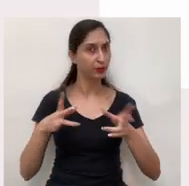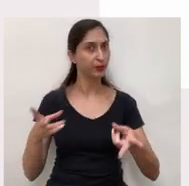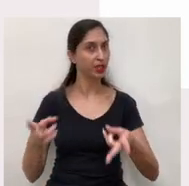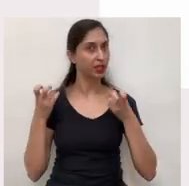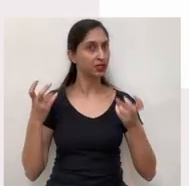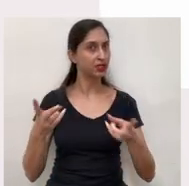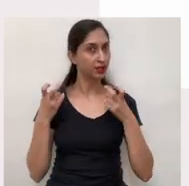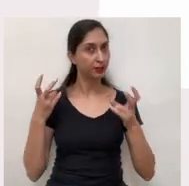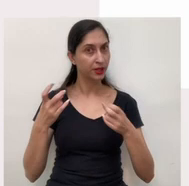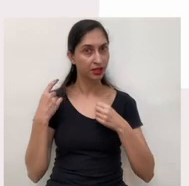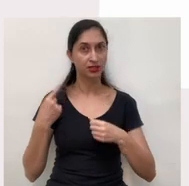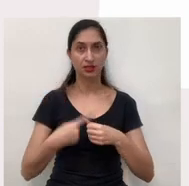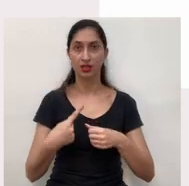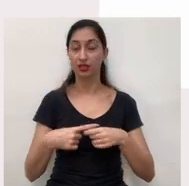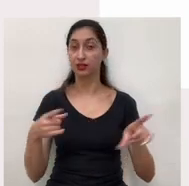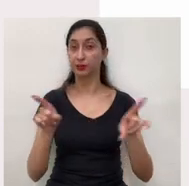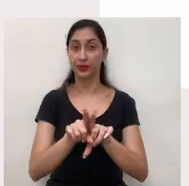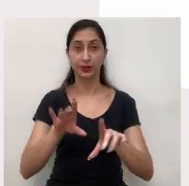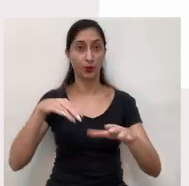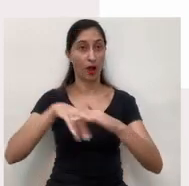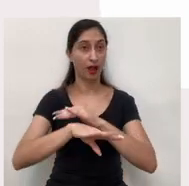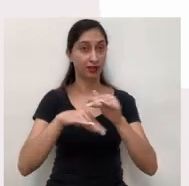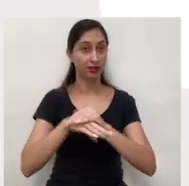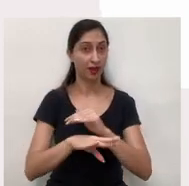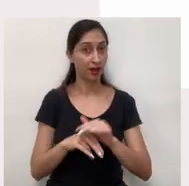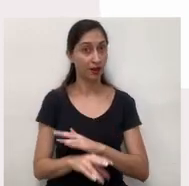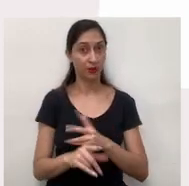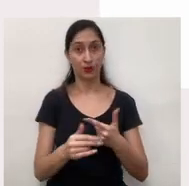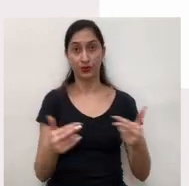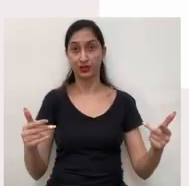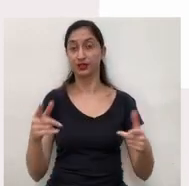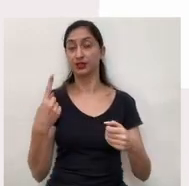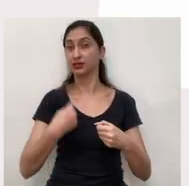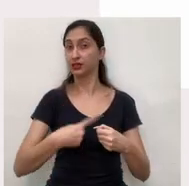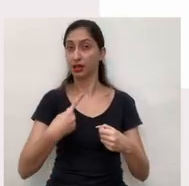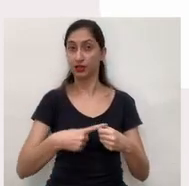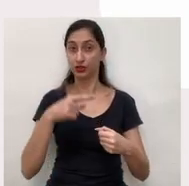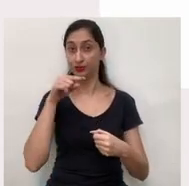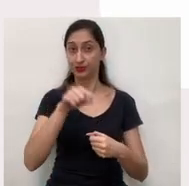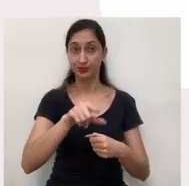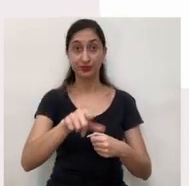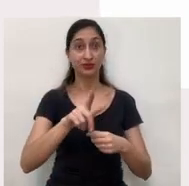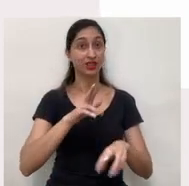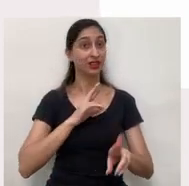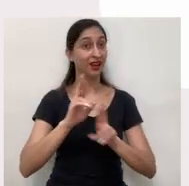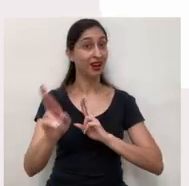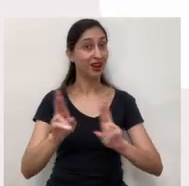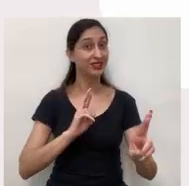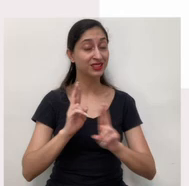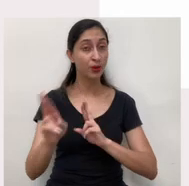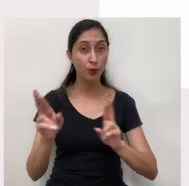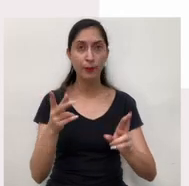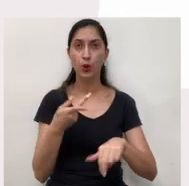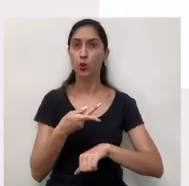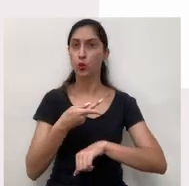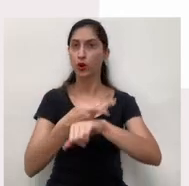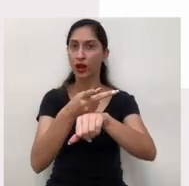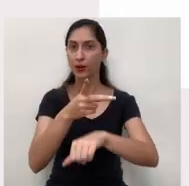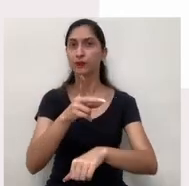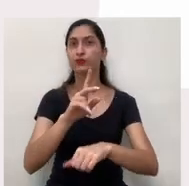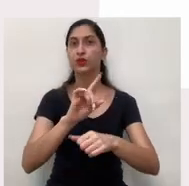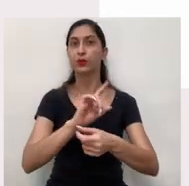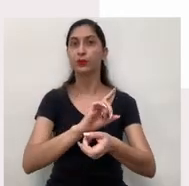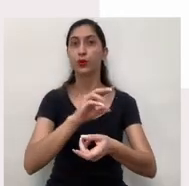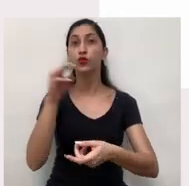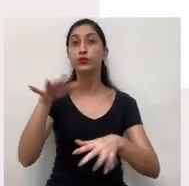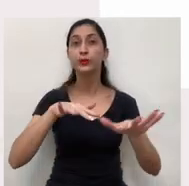a cidade, de colecionar coisas da cidade, ele tem a ver com a busca de um